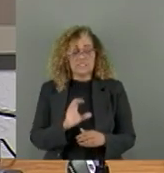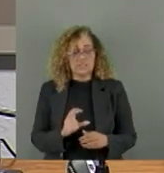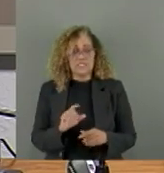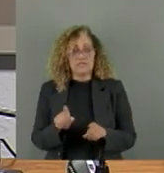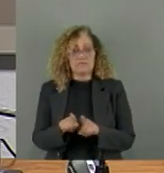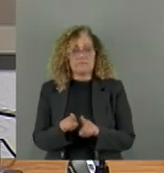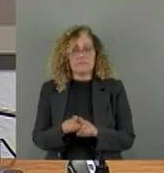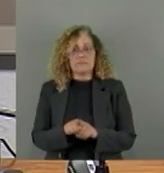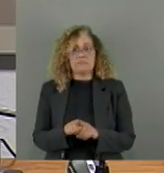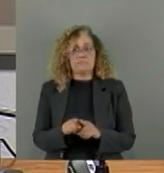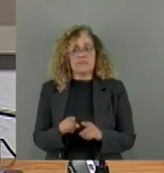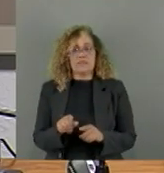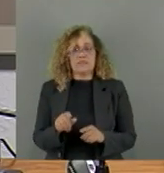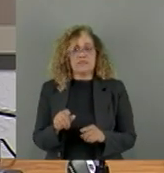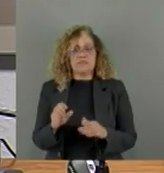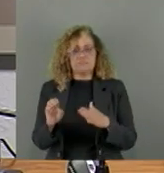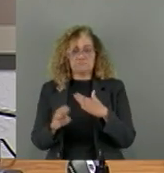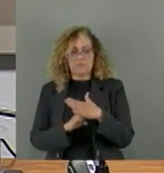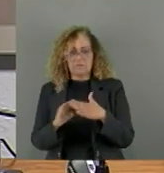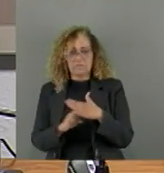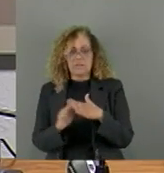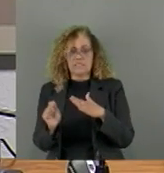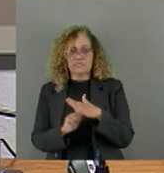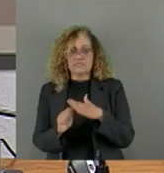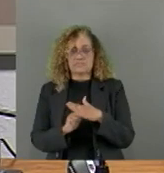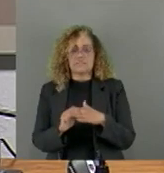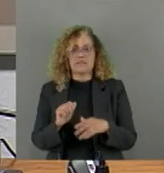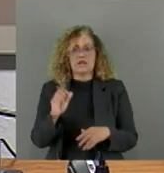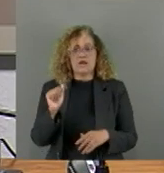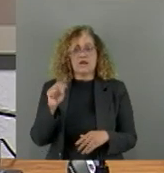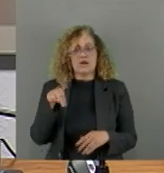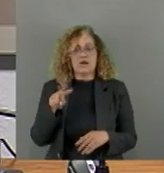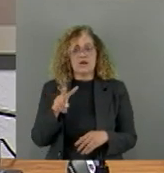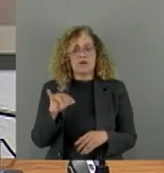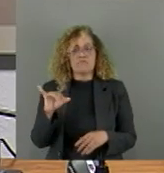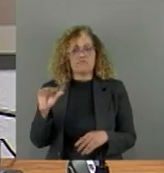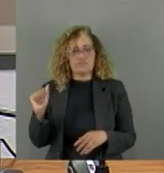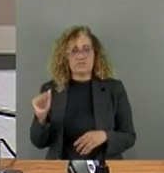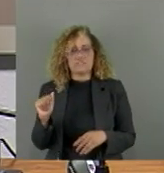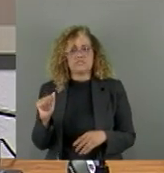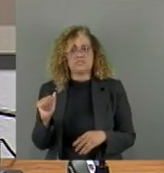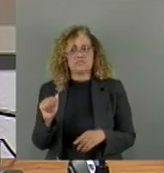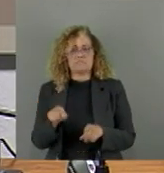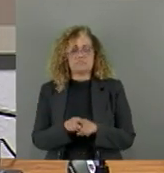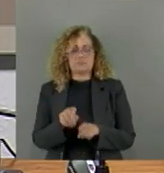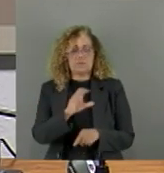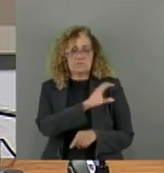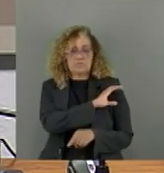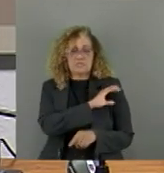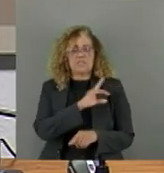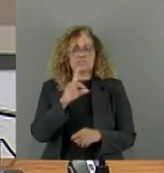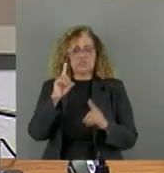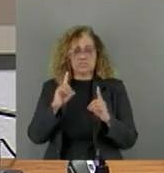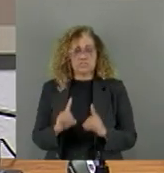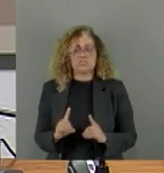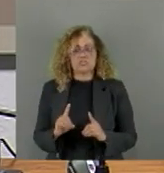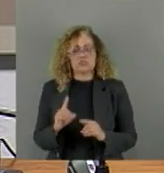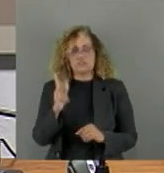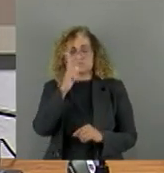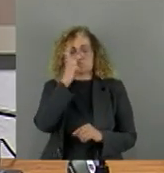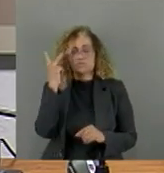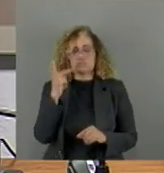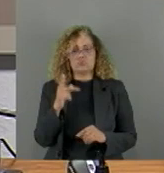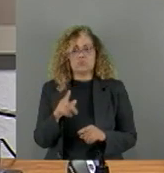da Agência Nacional de Vigilância Sanitária, Anvisa; representante do Conselho Nacional dos Direitos da Pessoa com